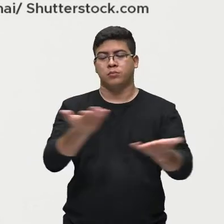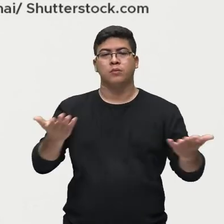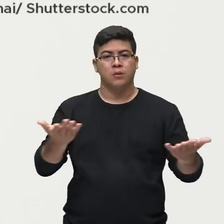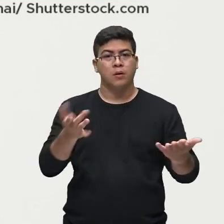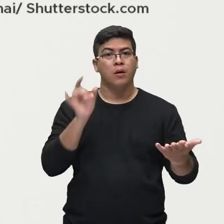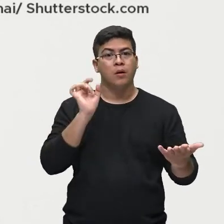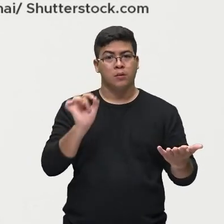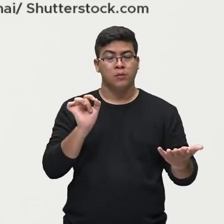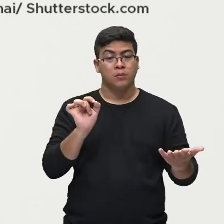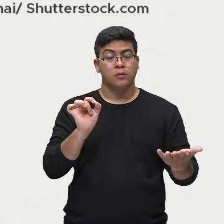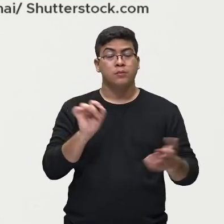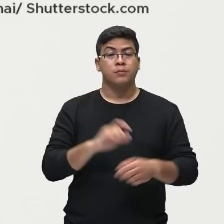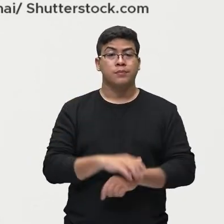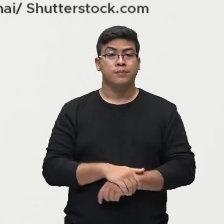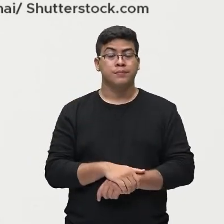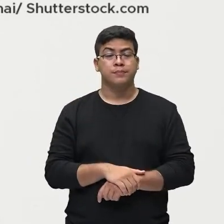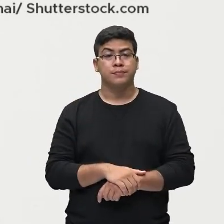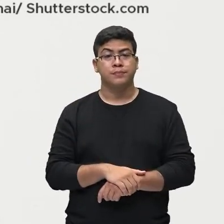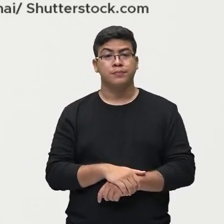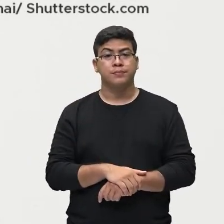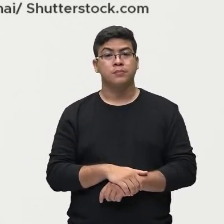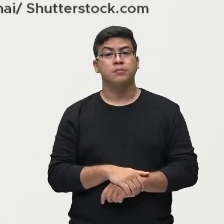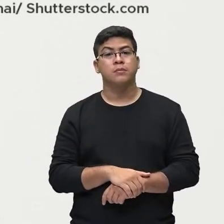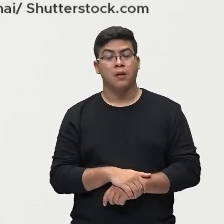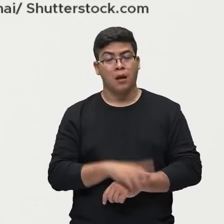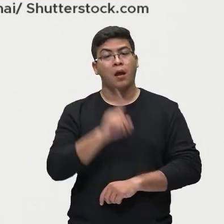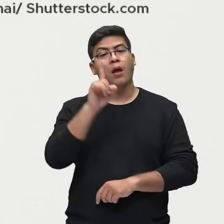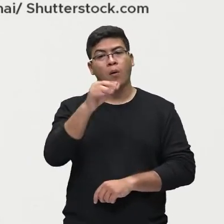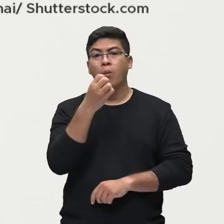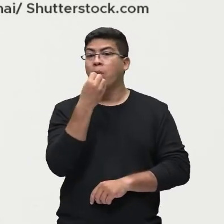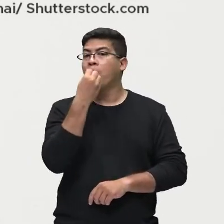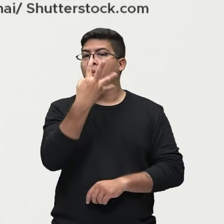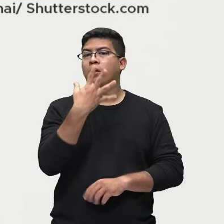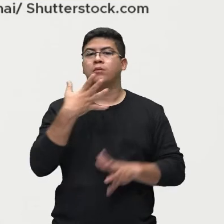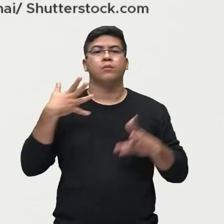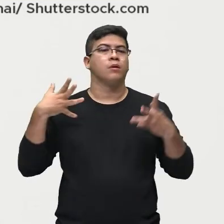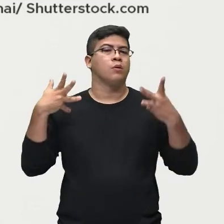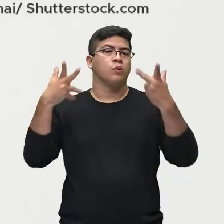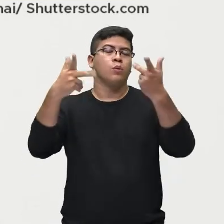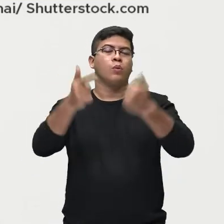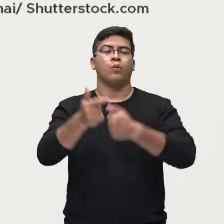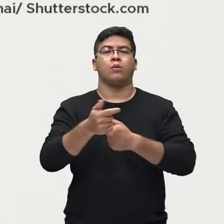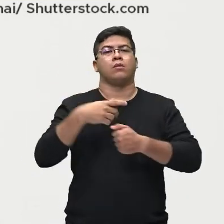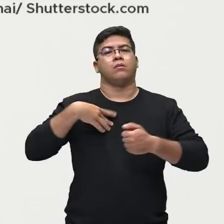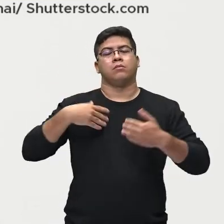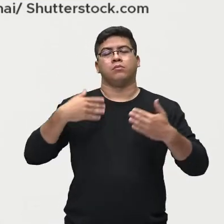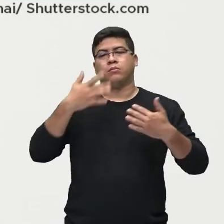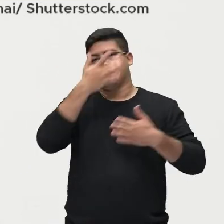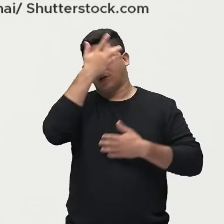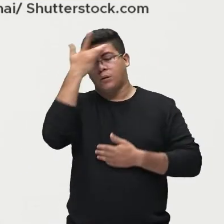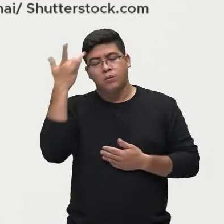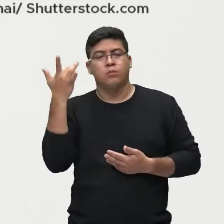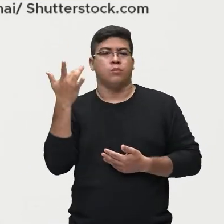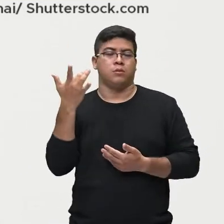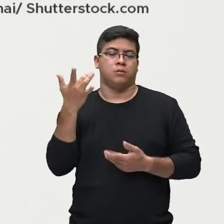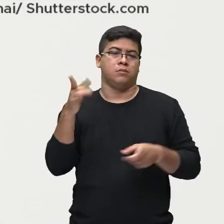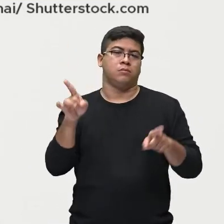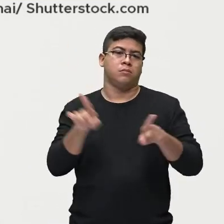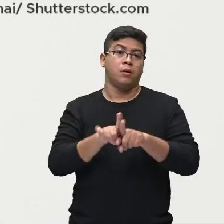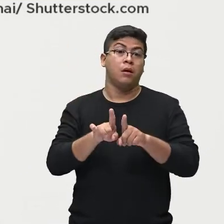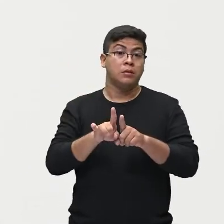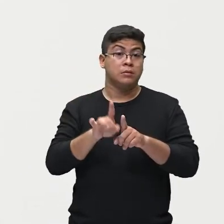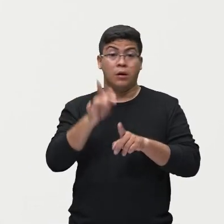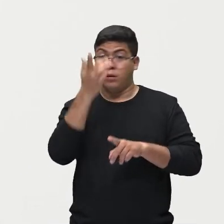seja, é um benefício para todas as criaturas, a honestidade, segundo o